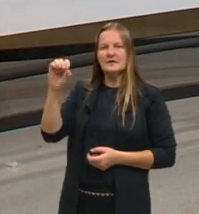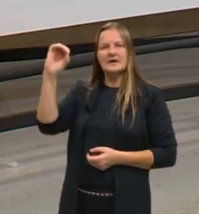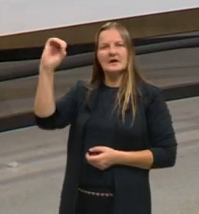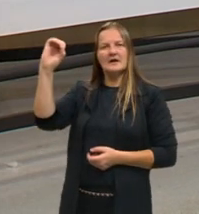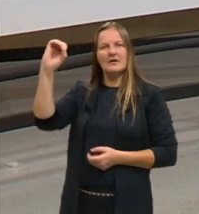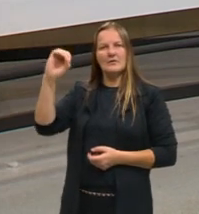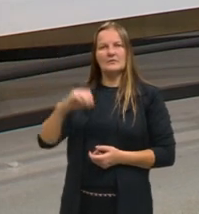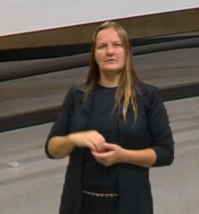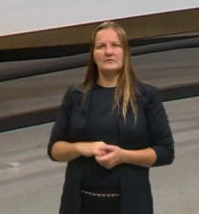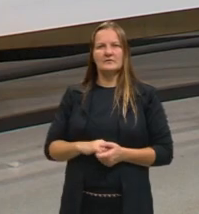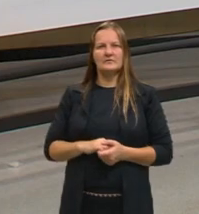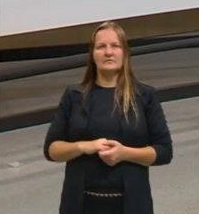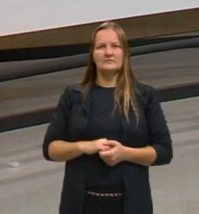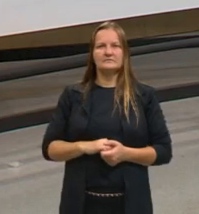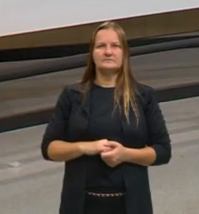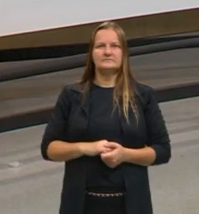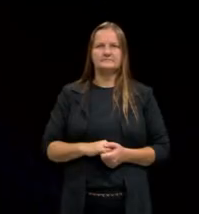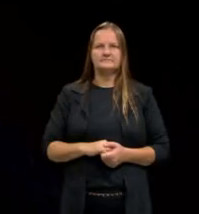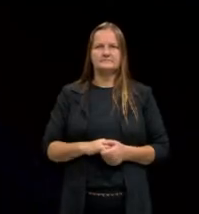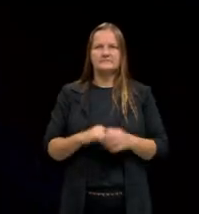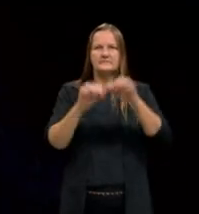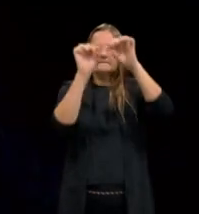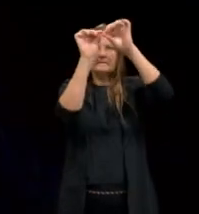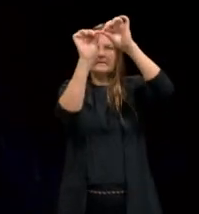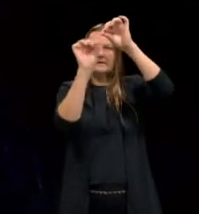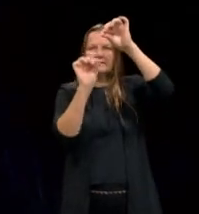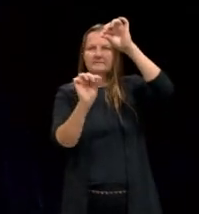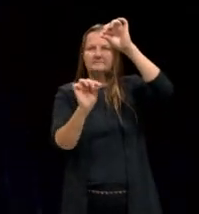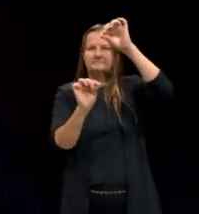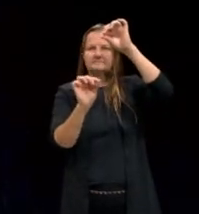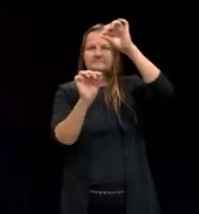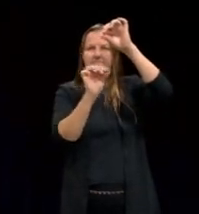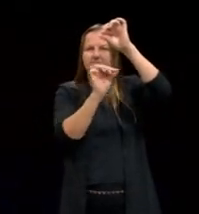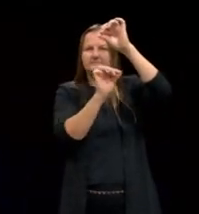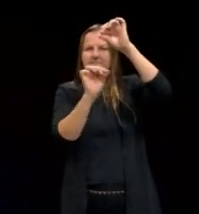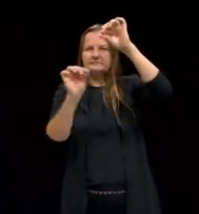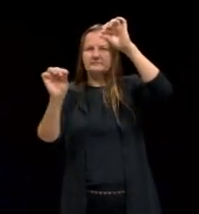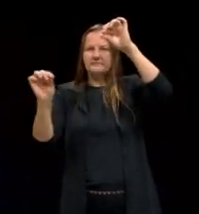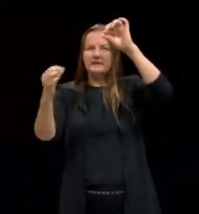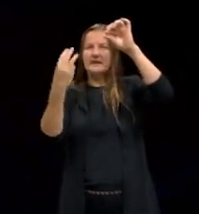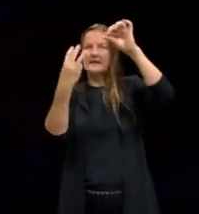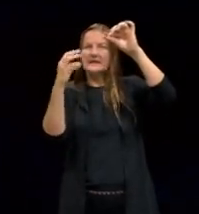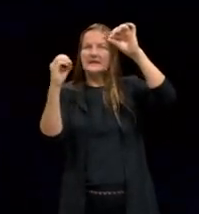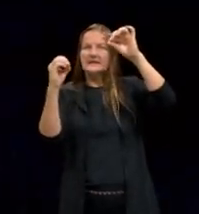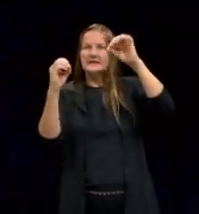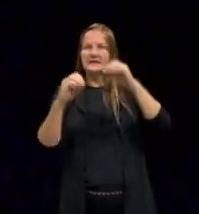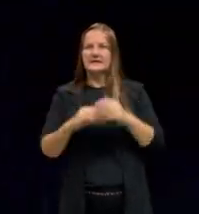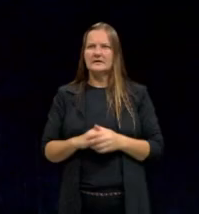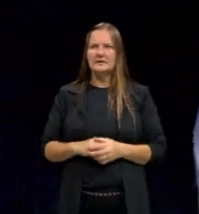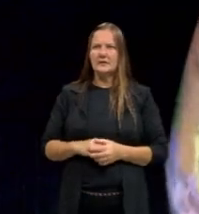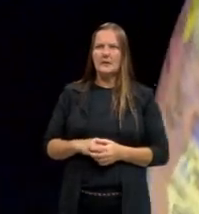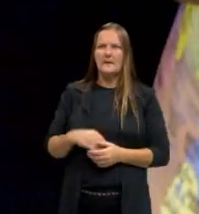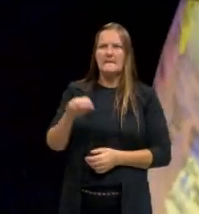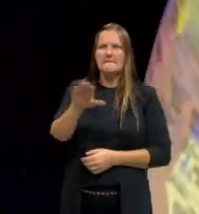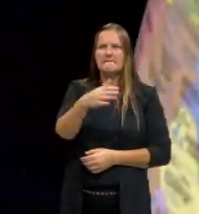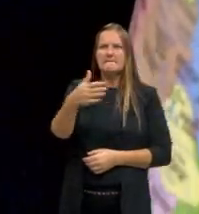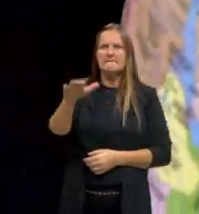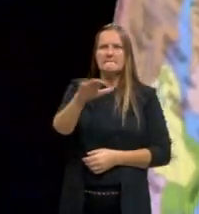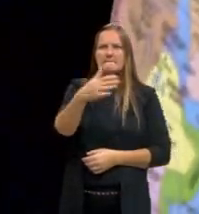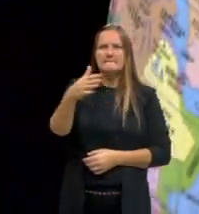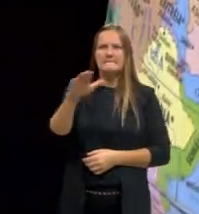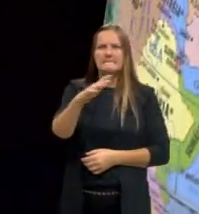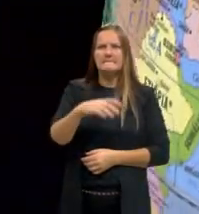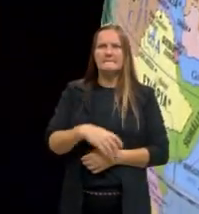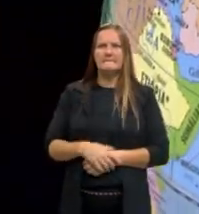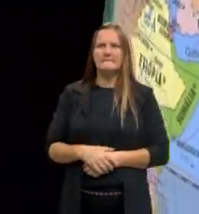90 graus só 90 graus com 30 10 20 e 30 vai dar mais ou menos nessa região aqui mais ou menos não vai